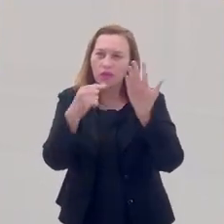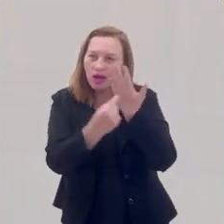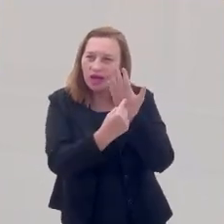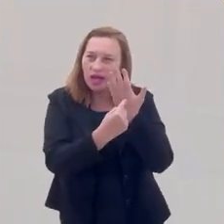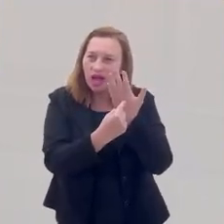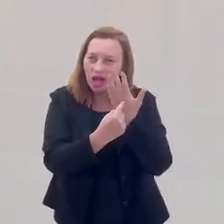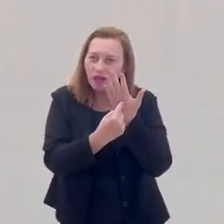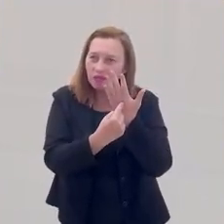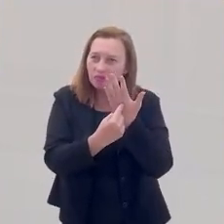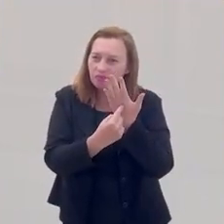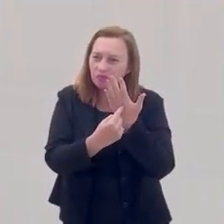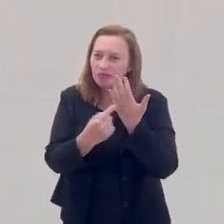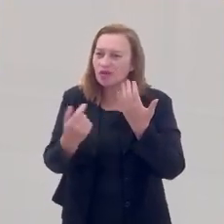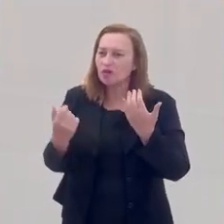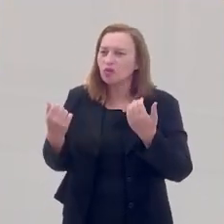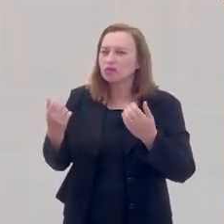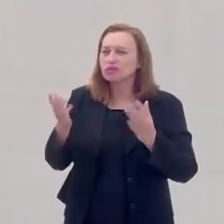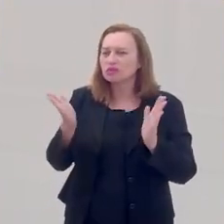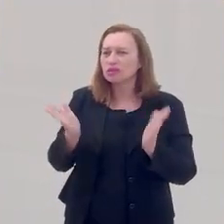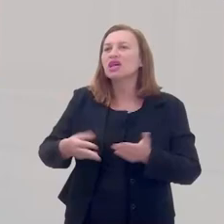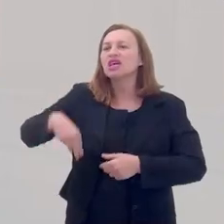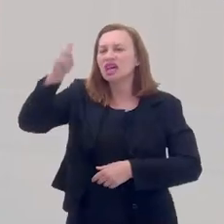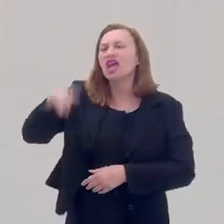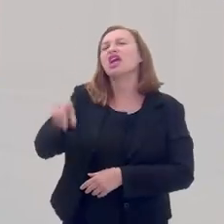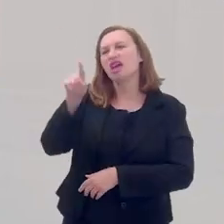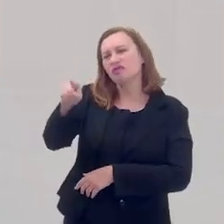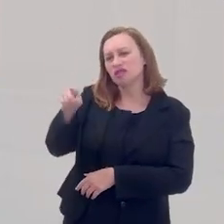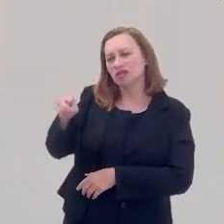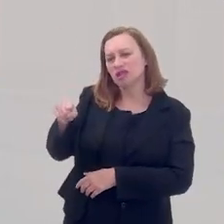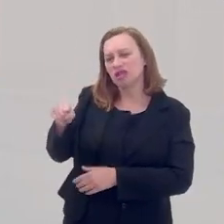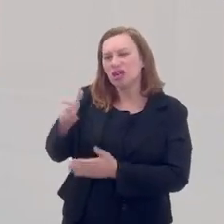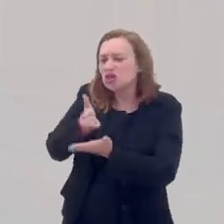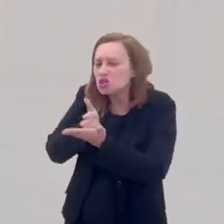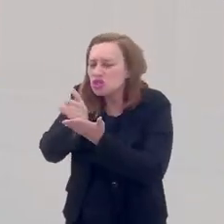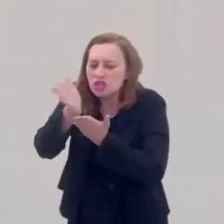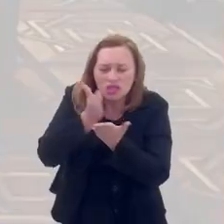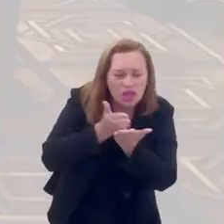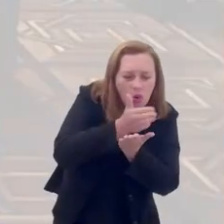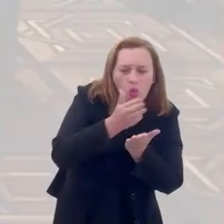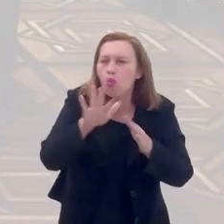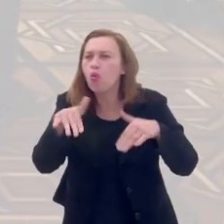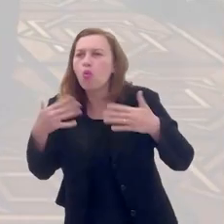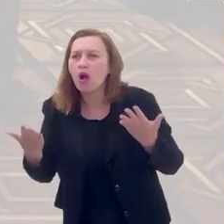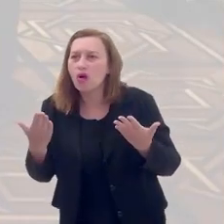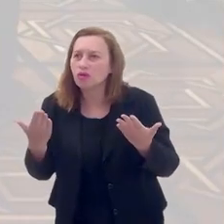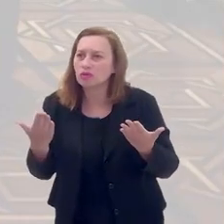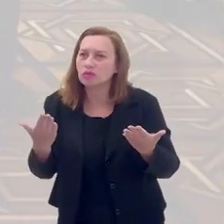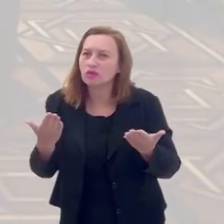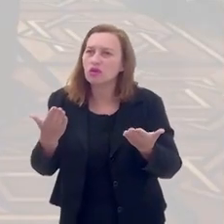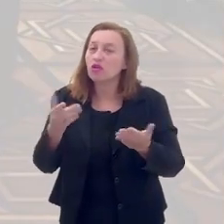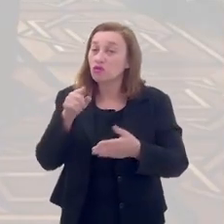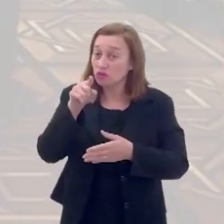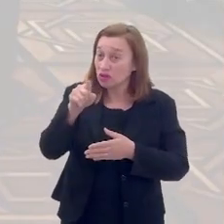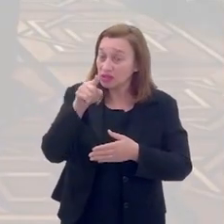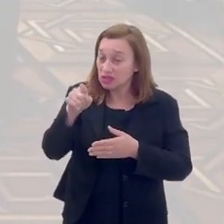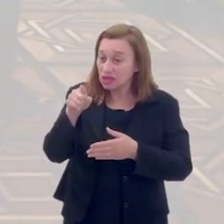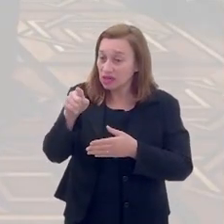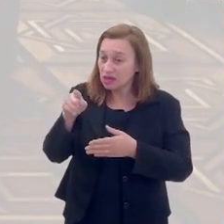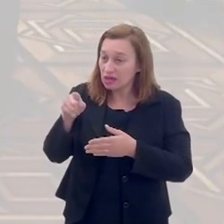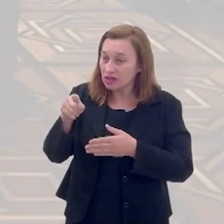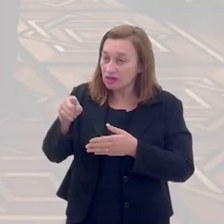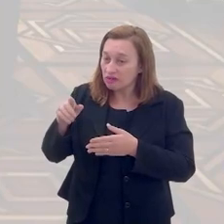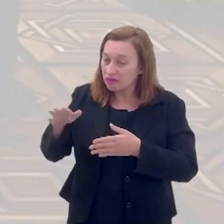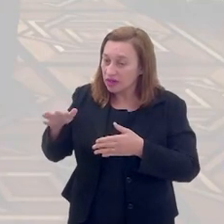saiu quem você é hoje e Em que direção você vai e aí você faz o seu voo